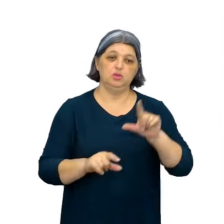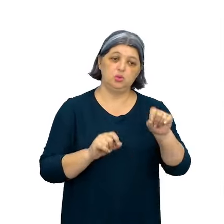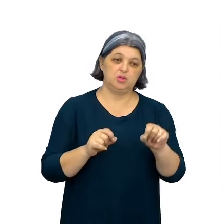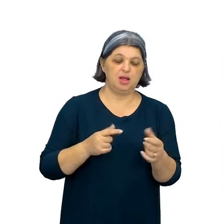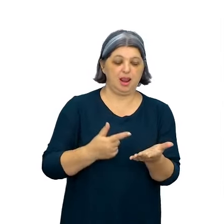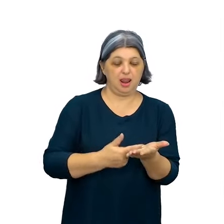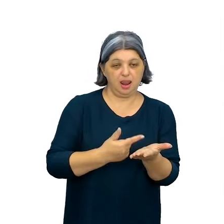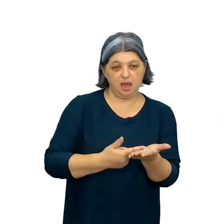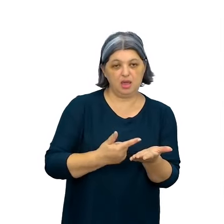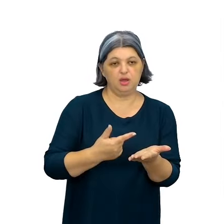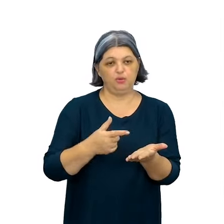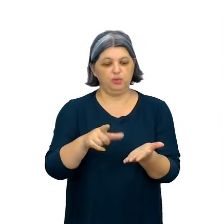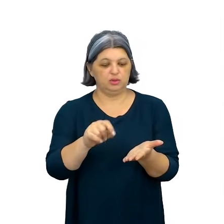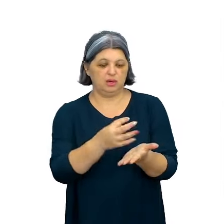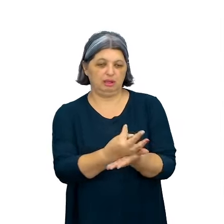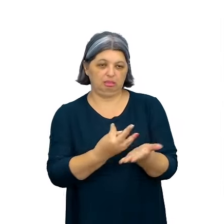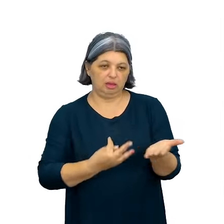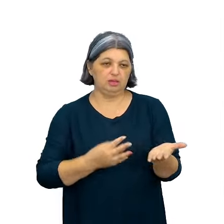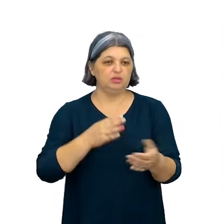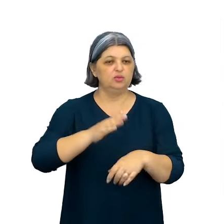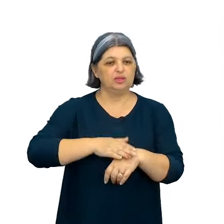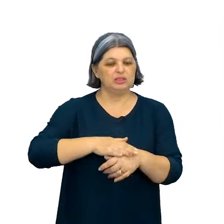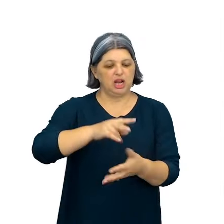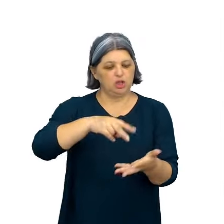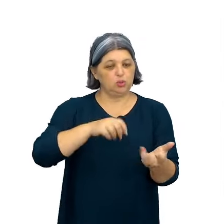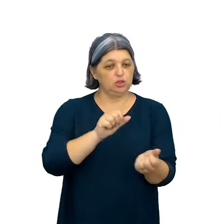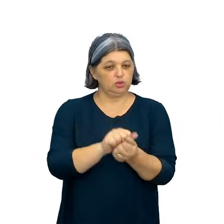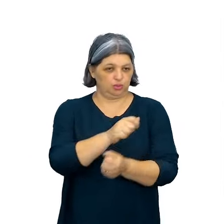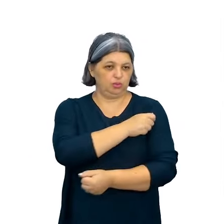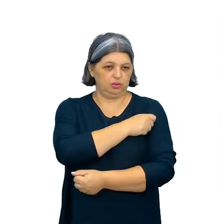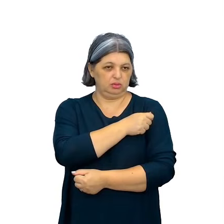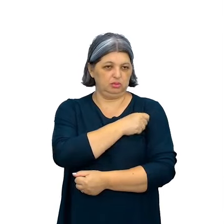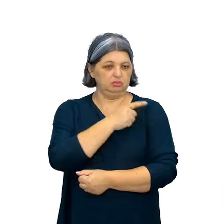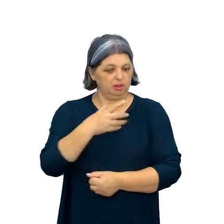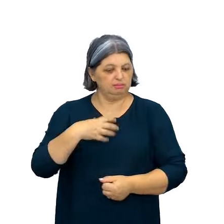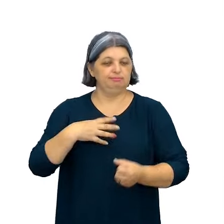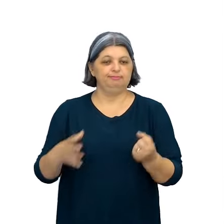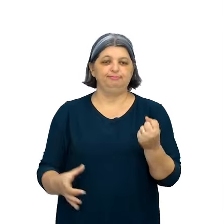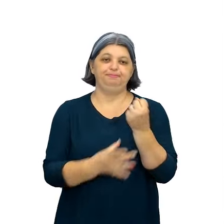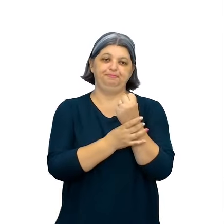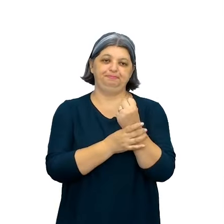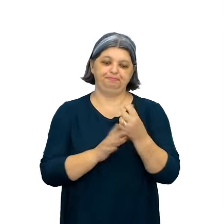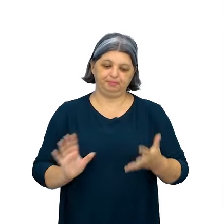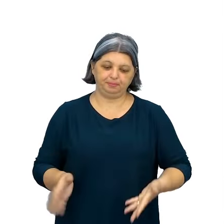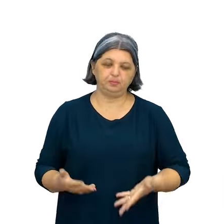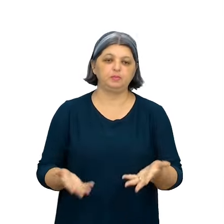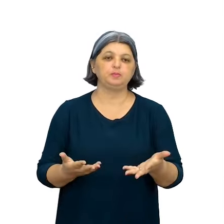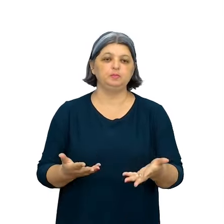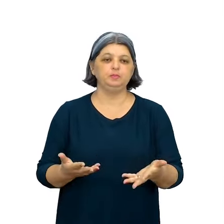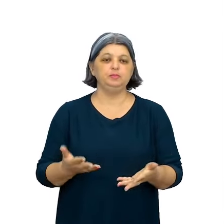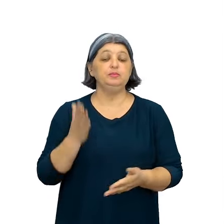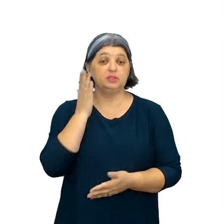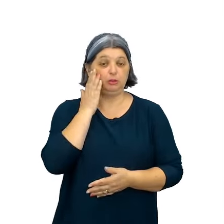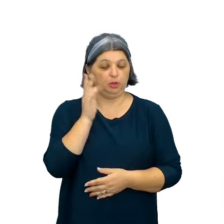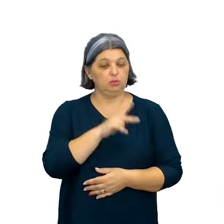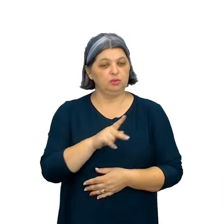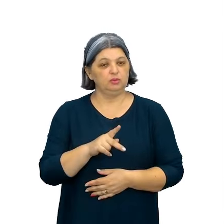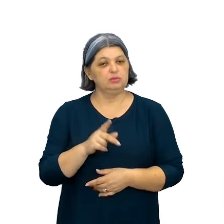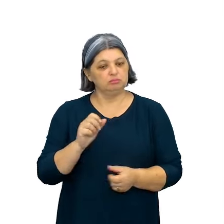escolher textos, fazer a leitura junto com seus alunos, para que eles se sintam seguros nesse momento, sabendo que o professor